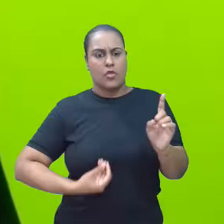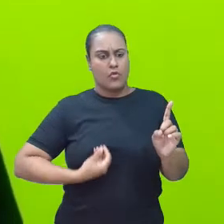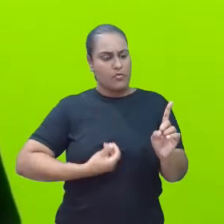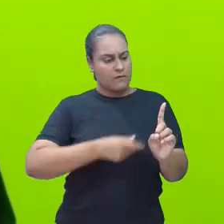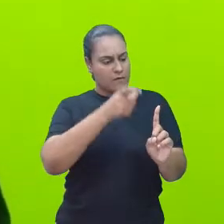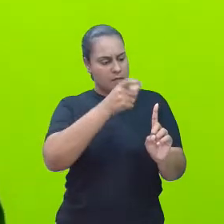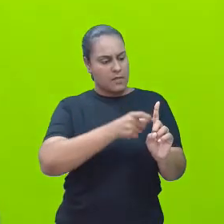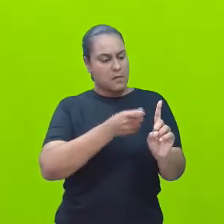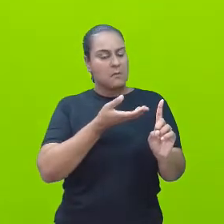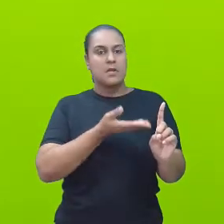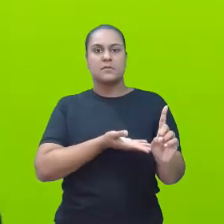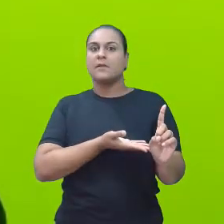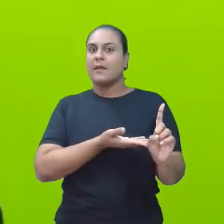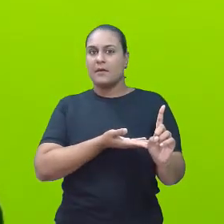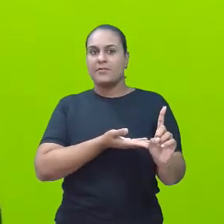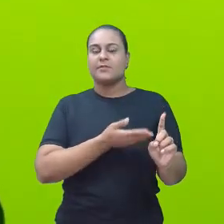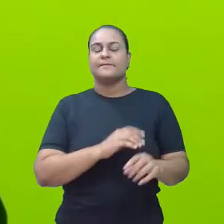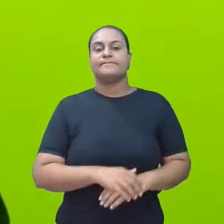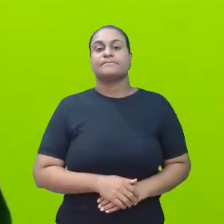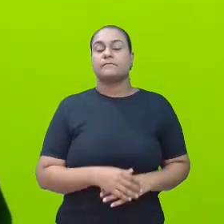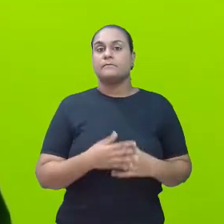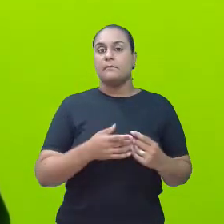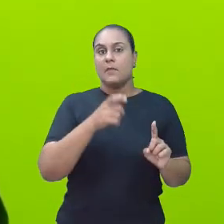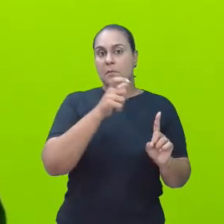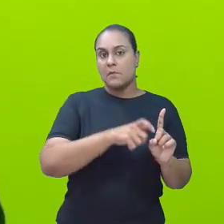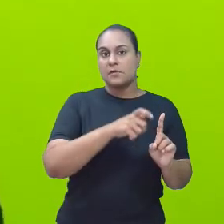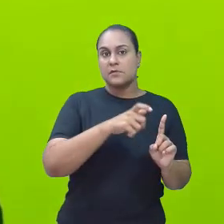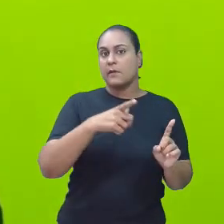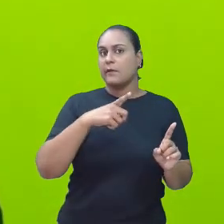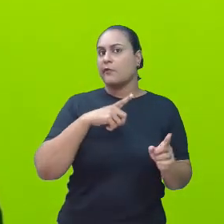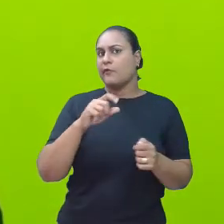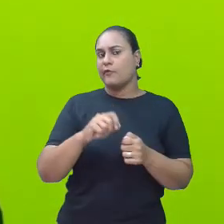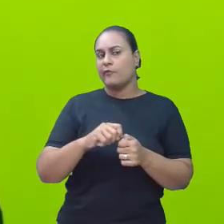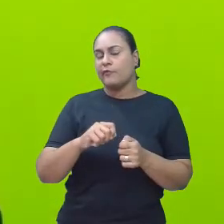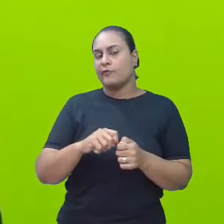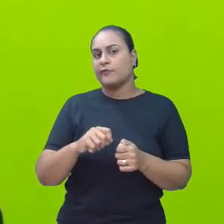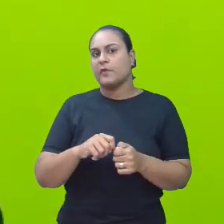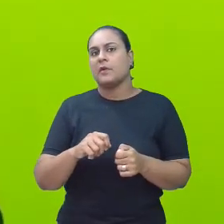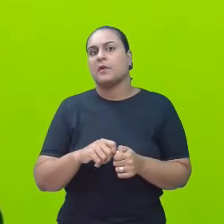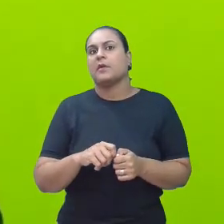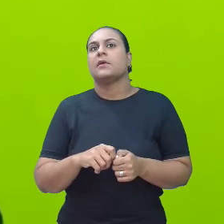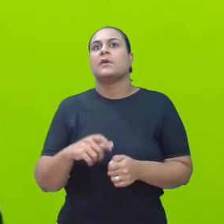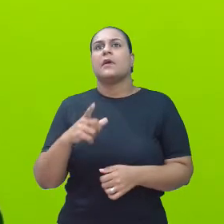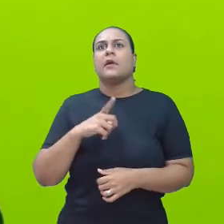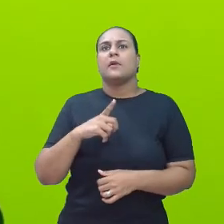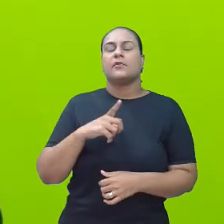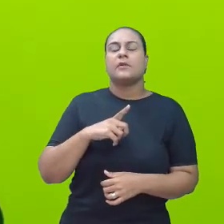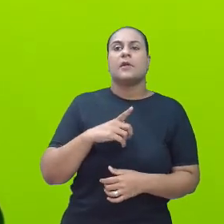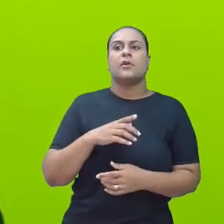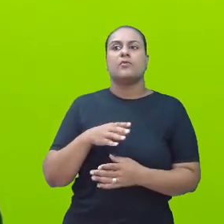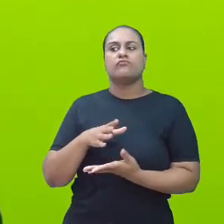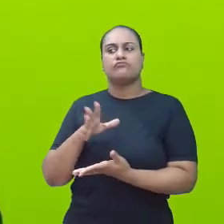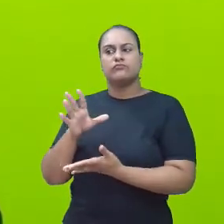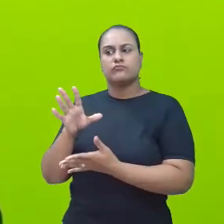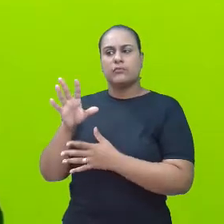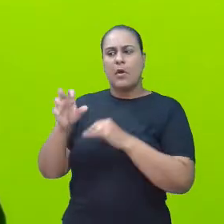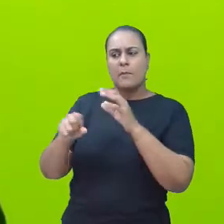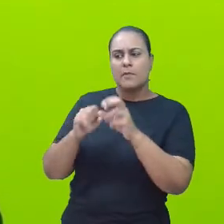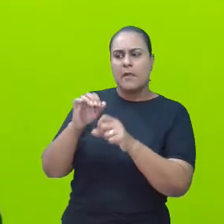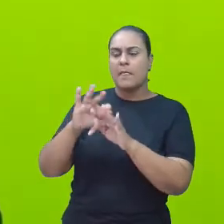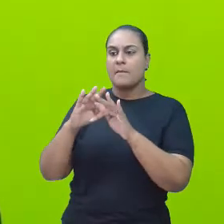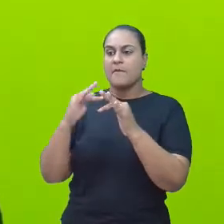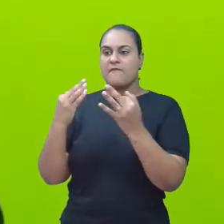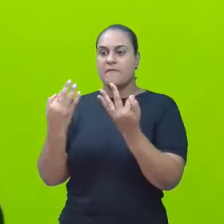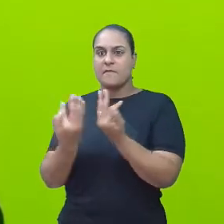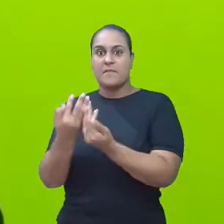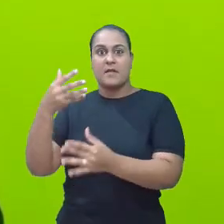personagem. Os personagens que eu tenho feito, os últimos, assim, eu tenho bebido muito de fontes de minha